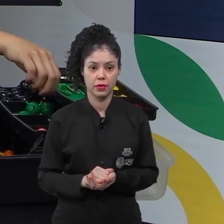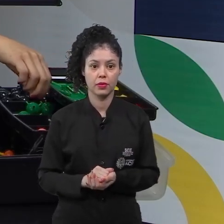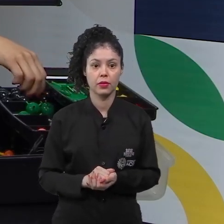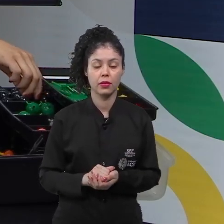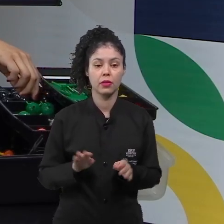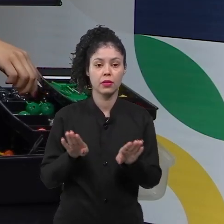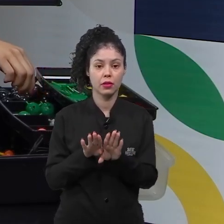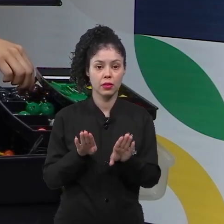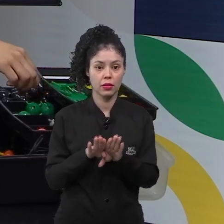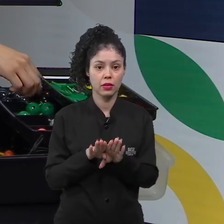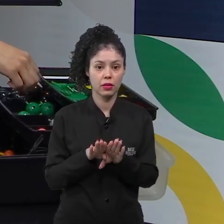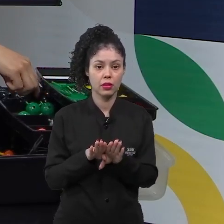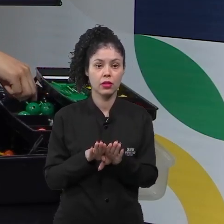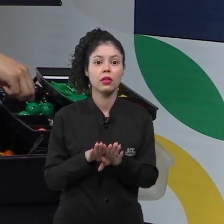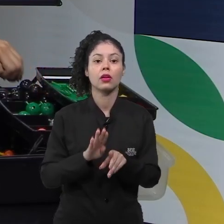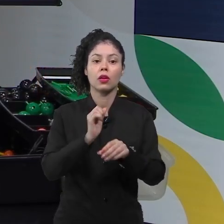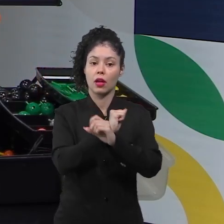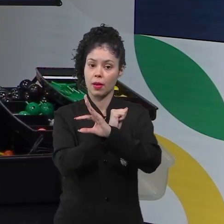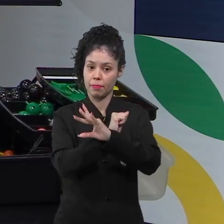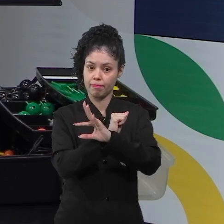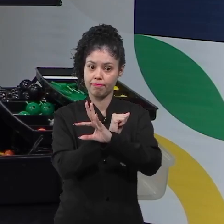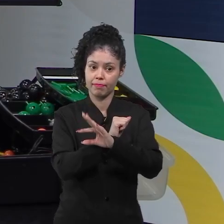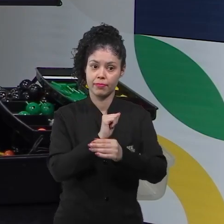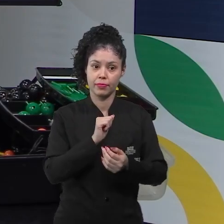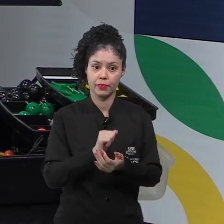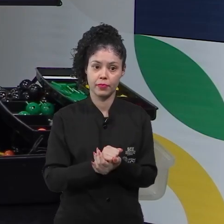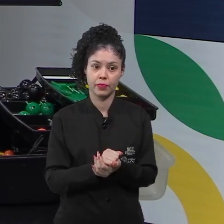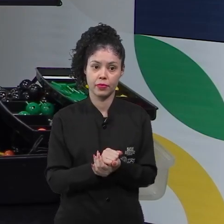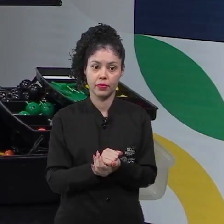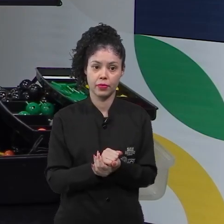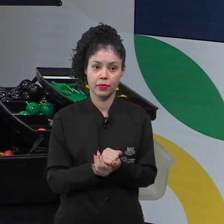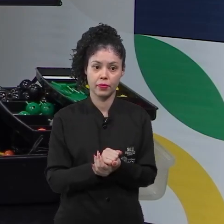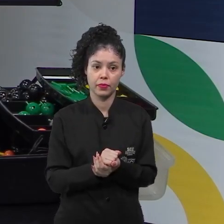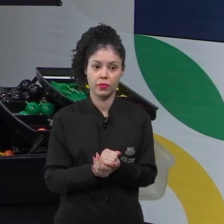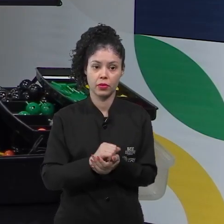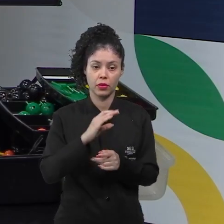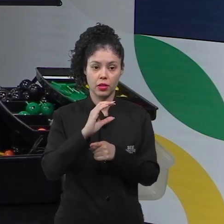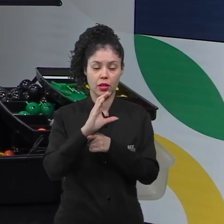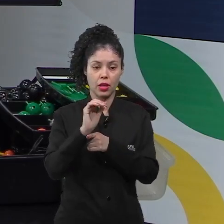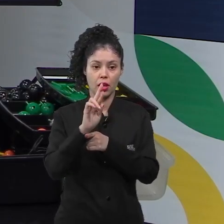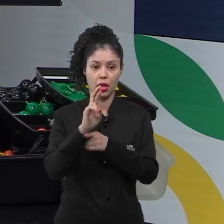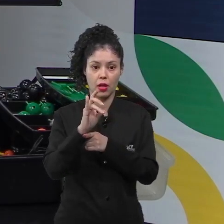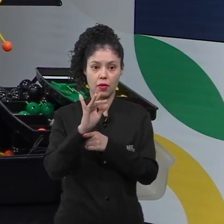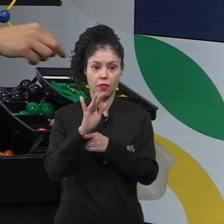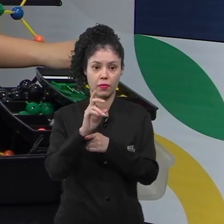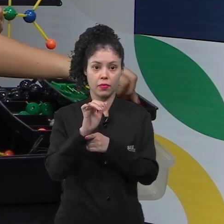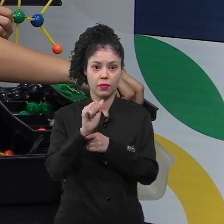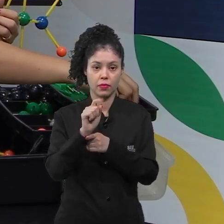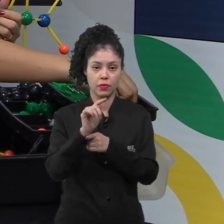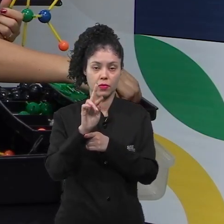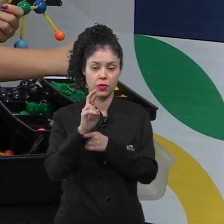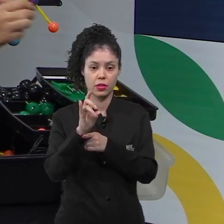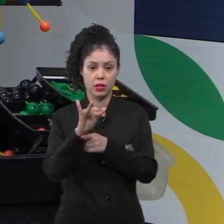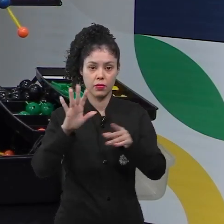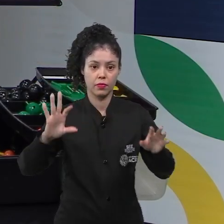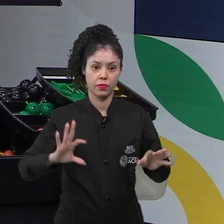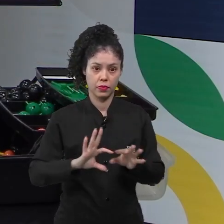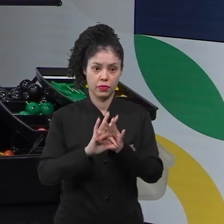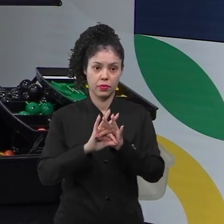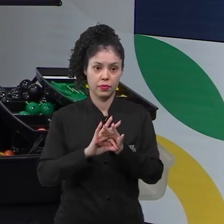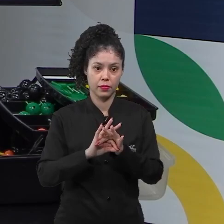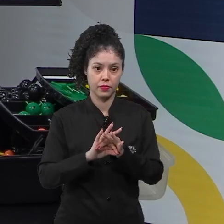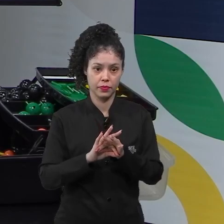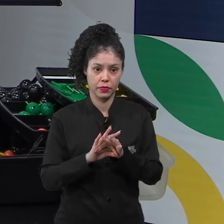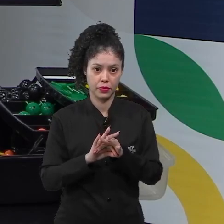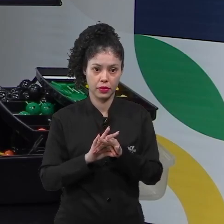ácido carboxílico. Então, a gente pega aqui o oxigênio e a gente vai montar aqui uma ligação